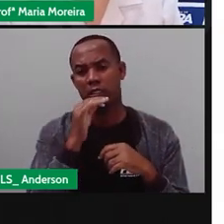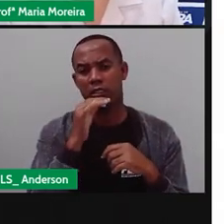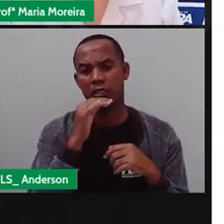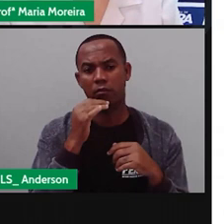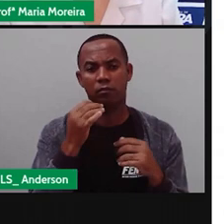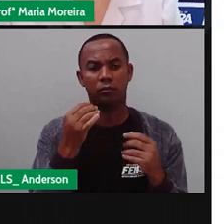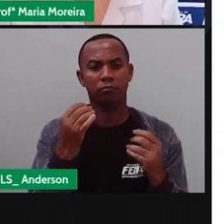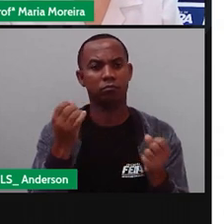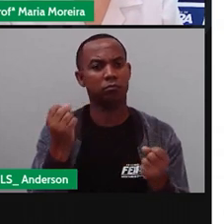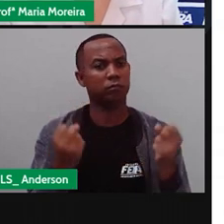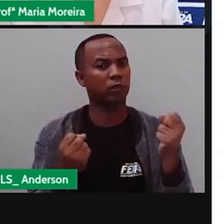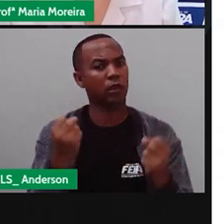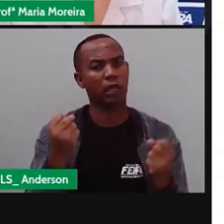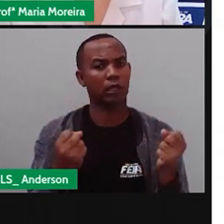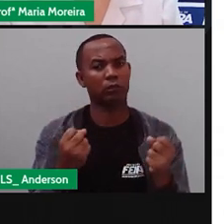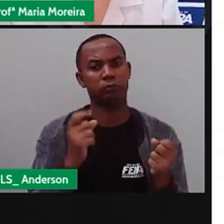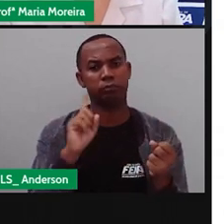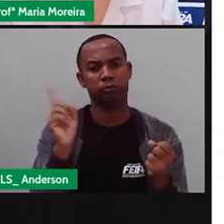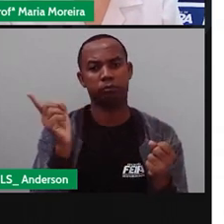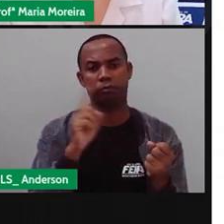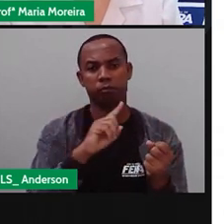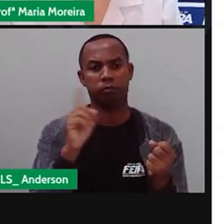carro?